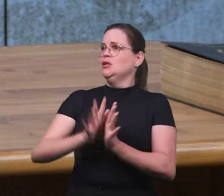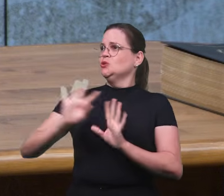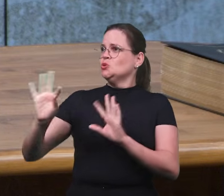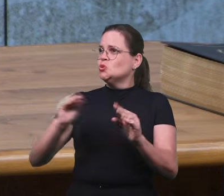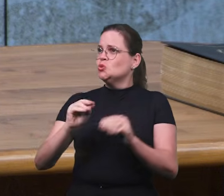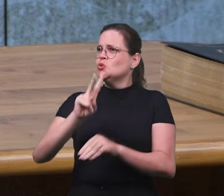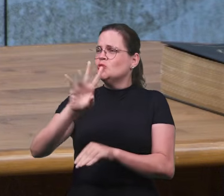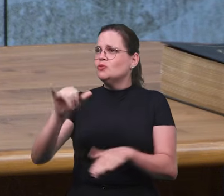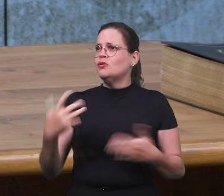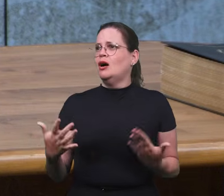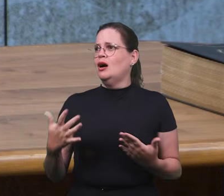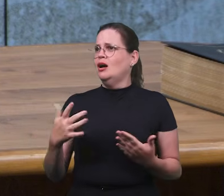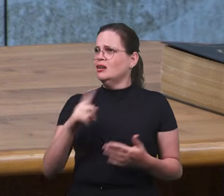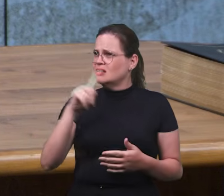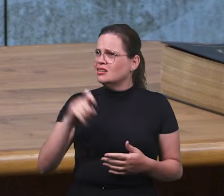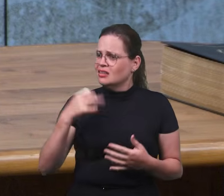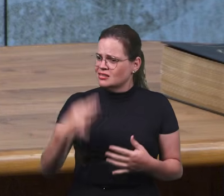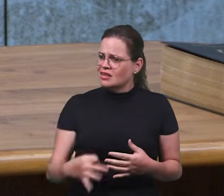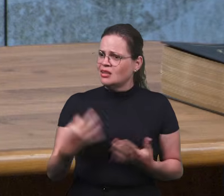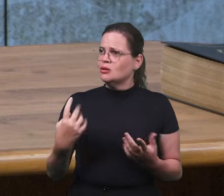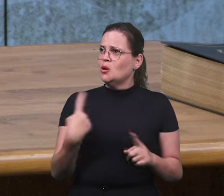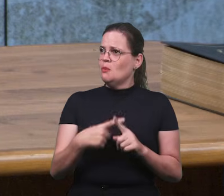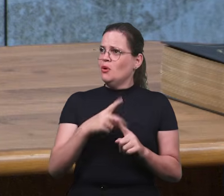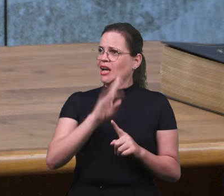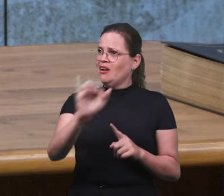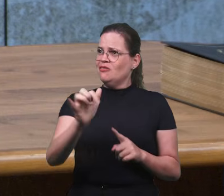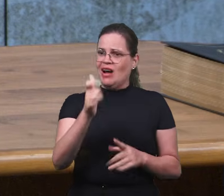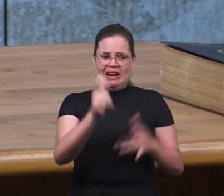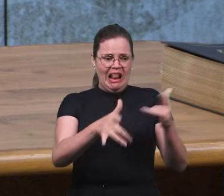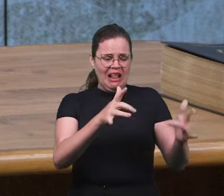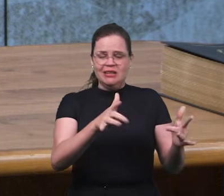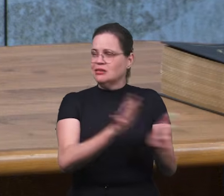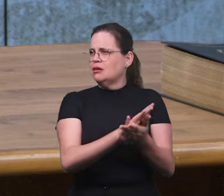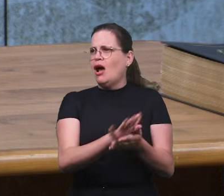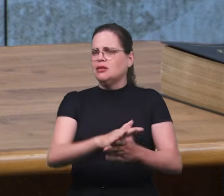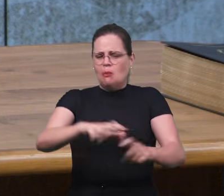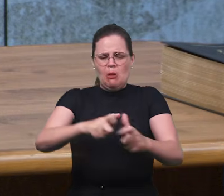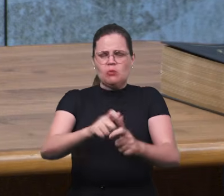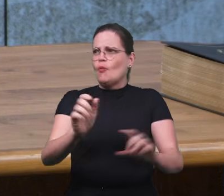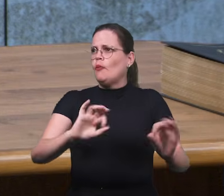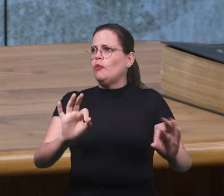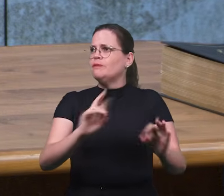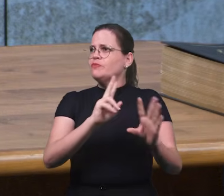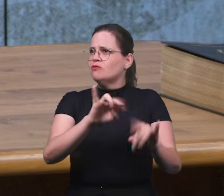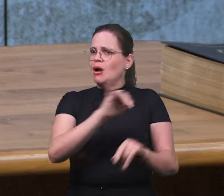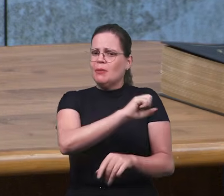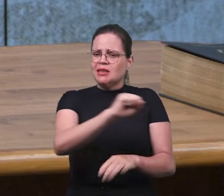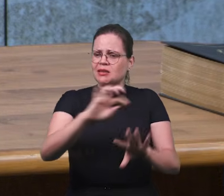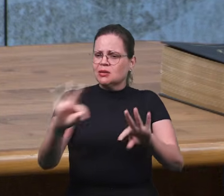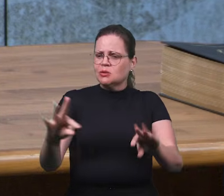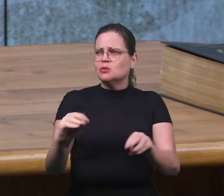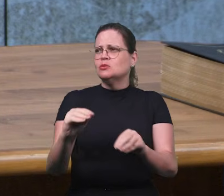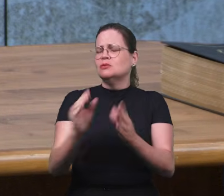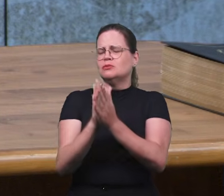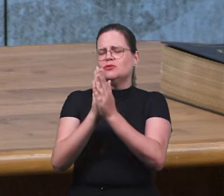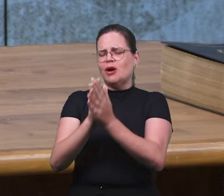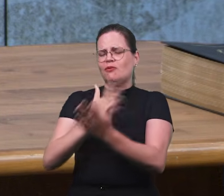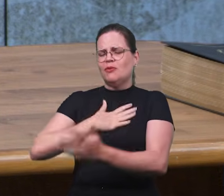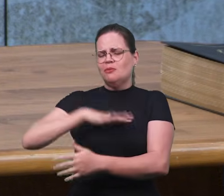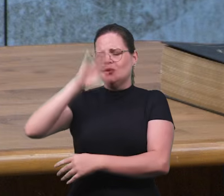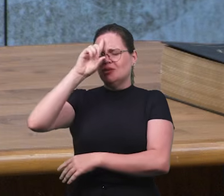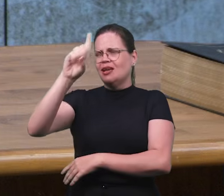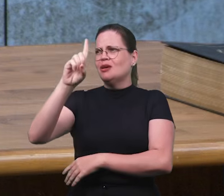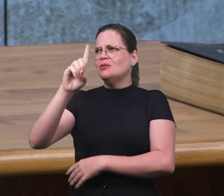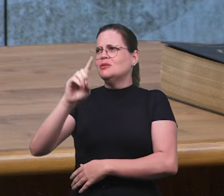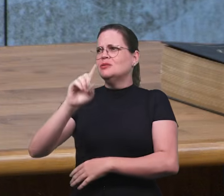consumires, até que não ficasse resto nem quem escapasse? Ah, Senhor, Deus